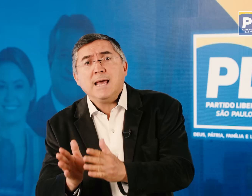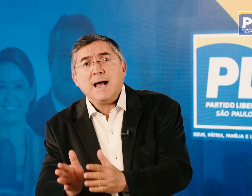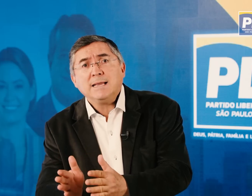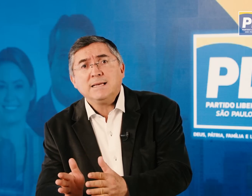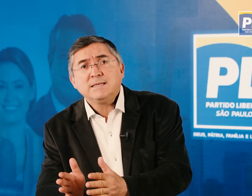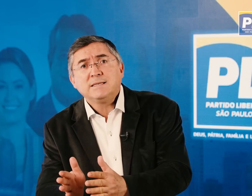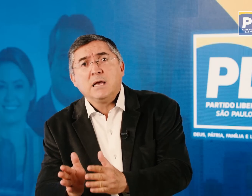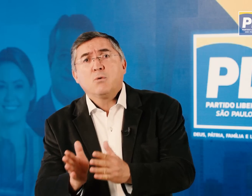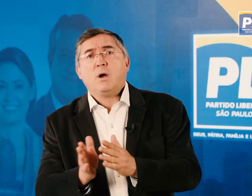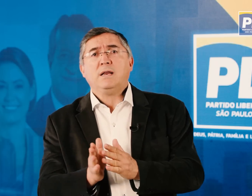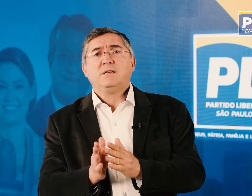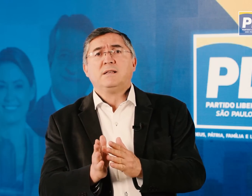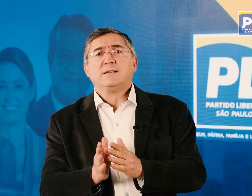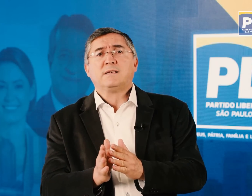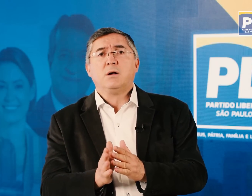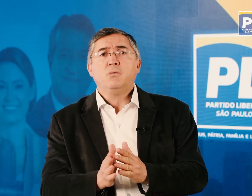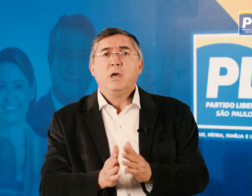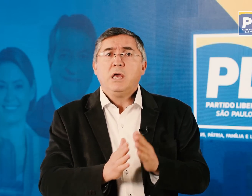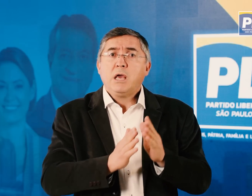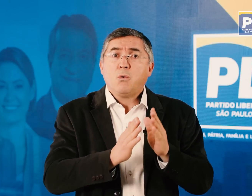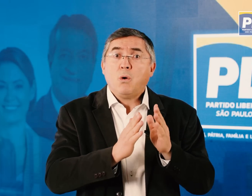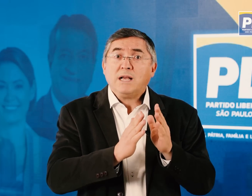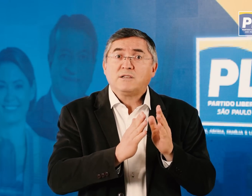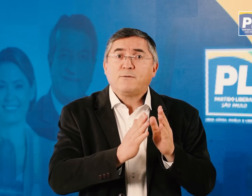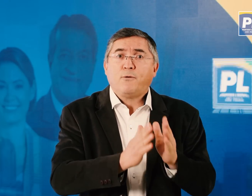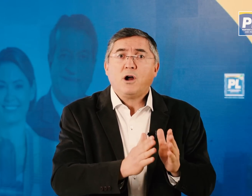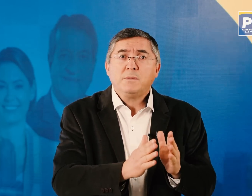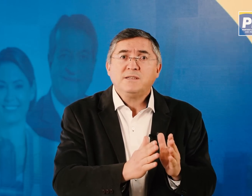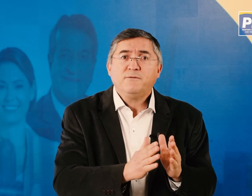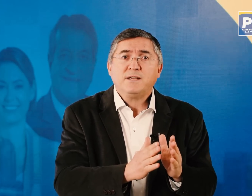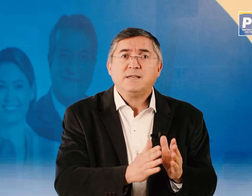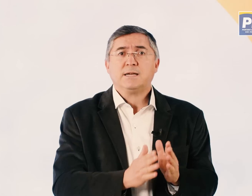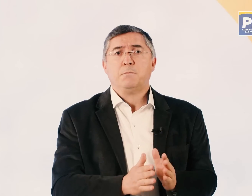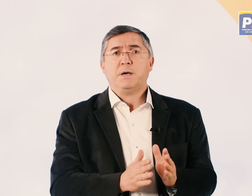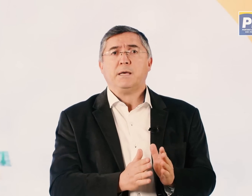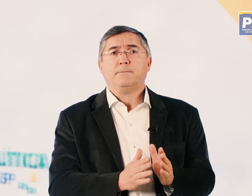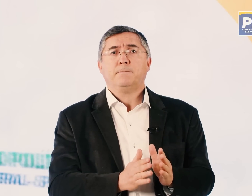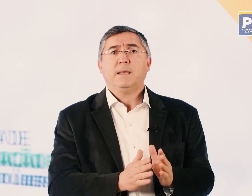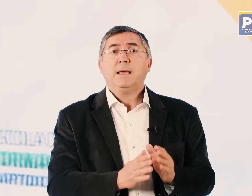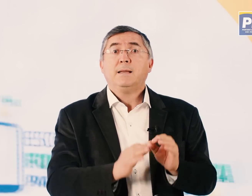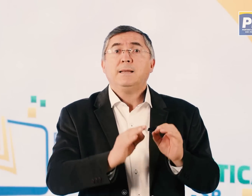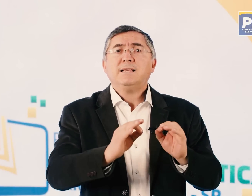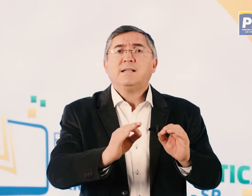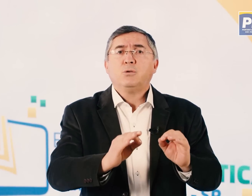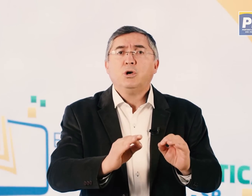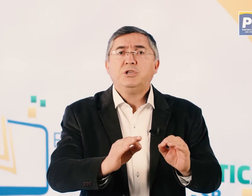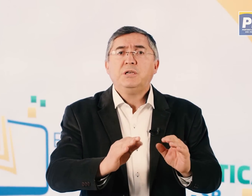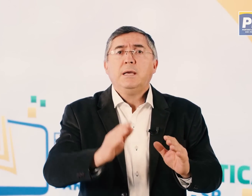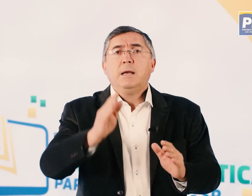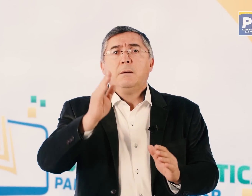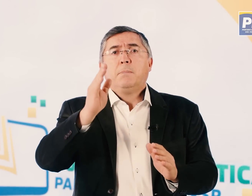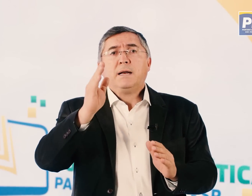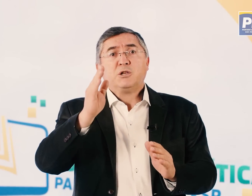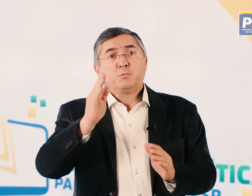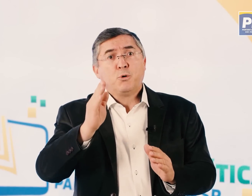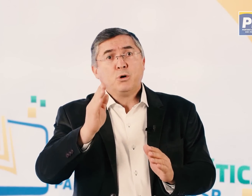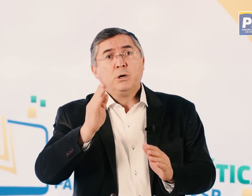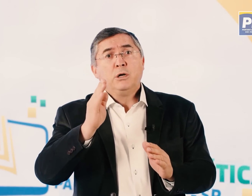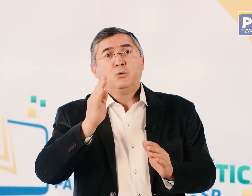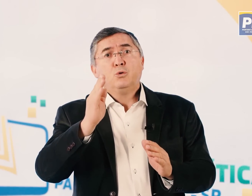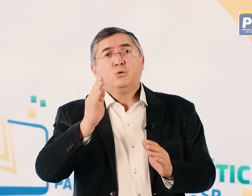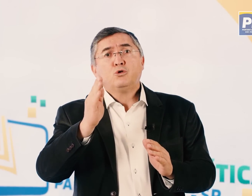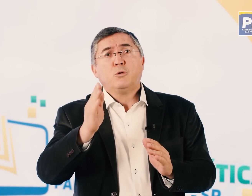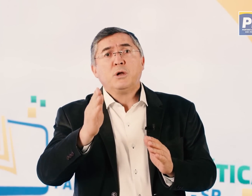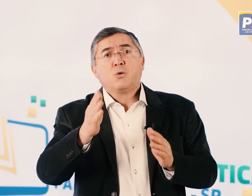e alinhadas com a legislação e com as formas de fazer campanha. Nesta noite, para